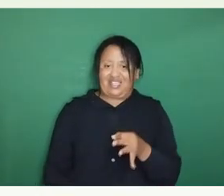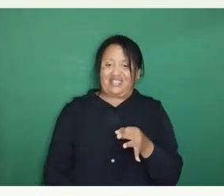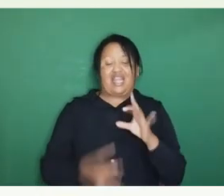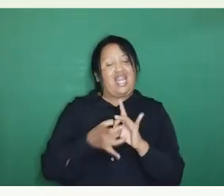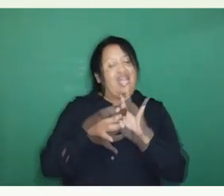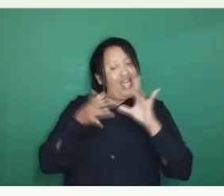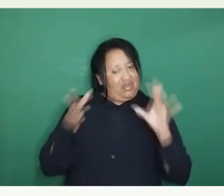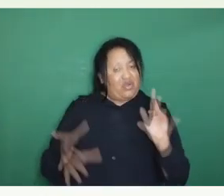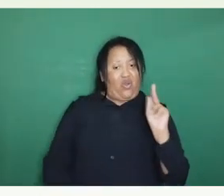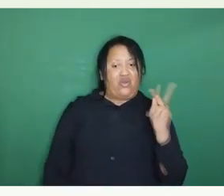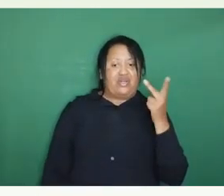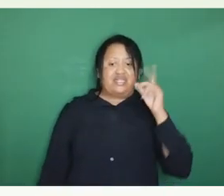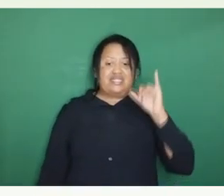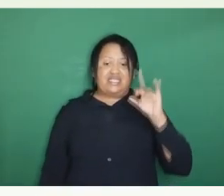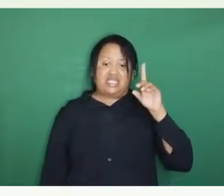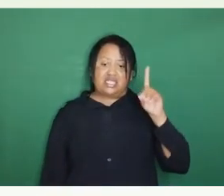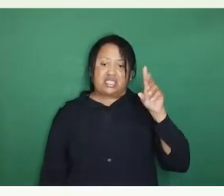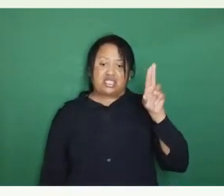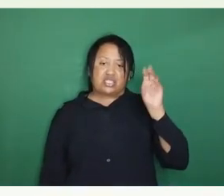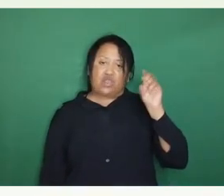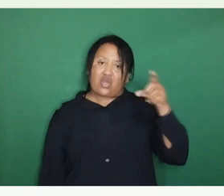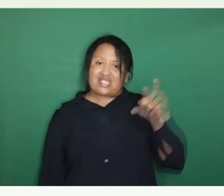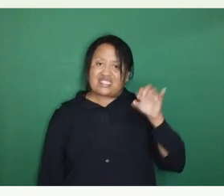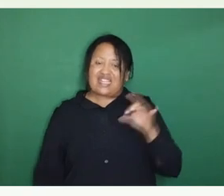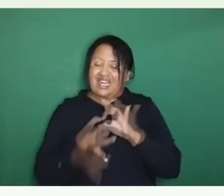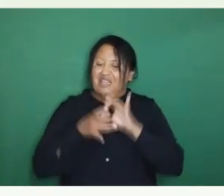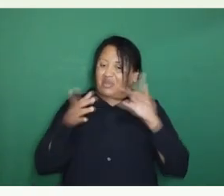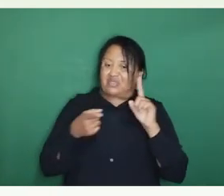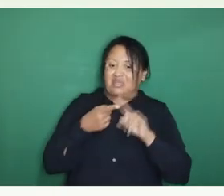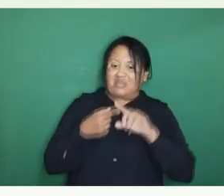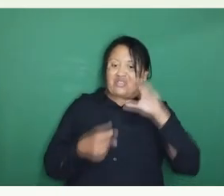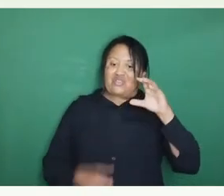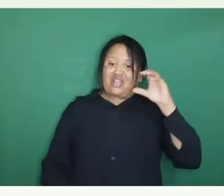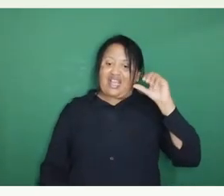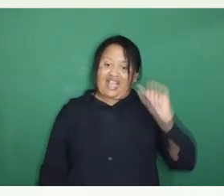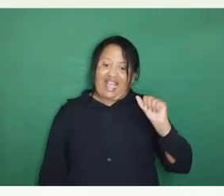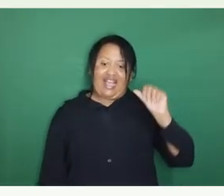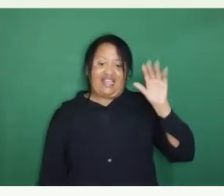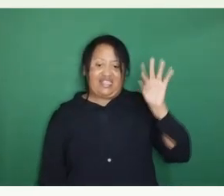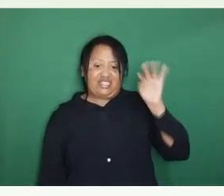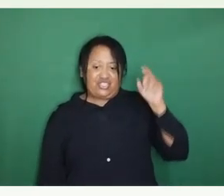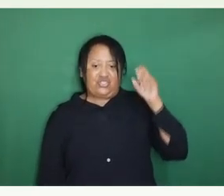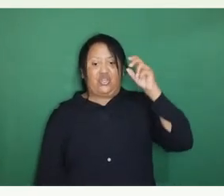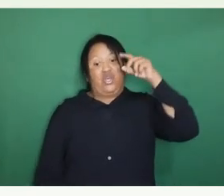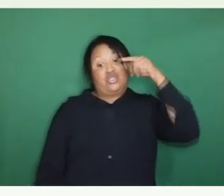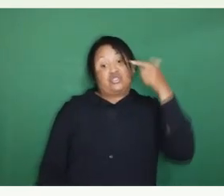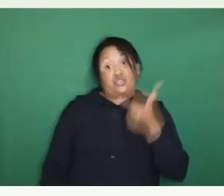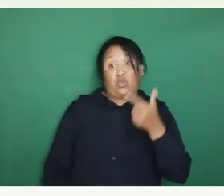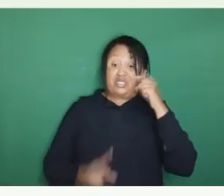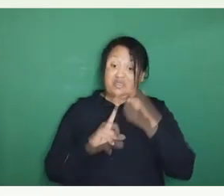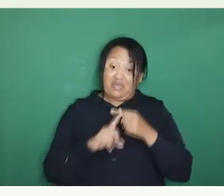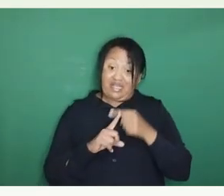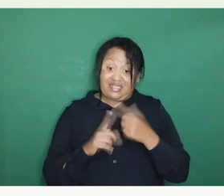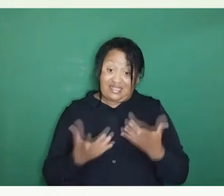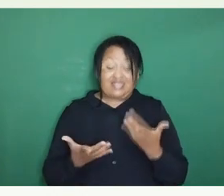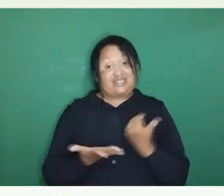cátions e magnésio dois mais que são os minerais importantes para o desenvolvimento dos